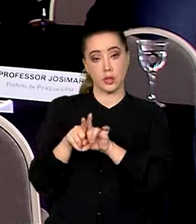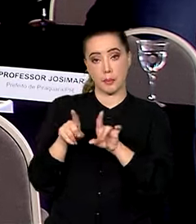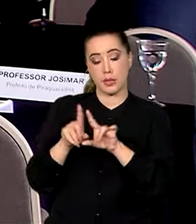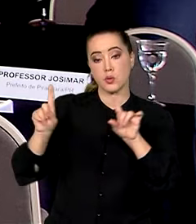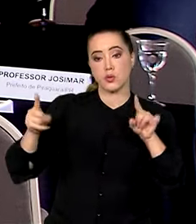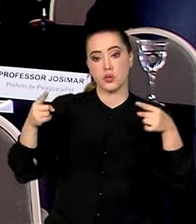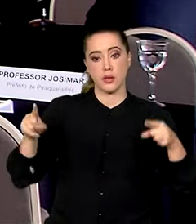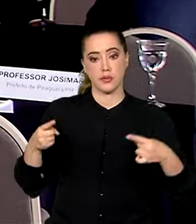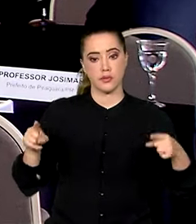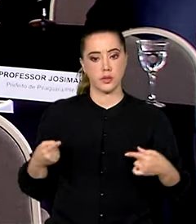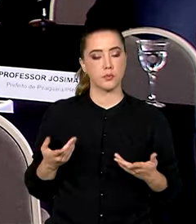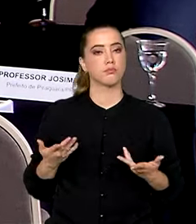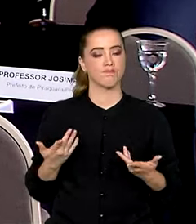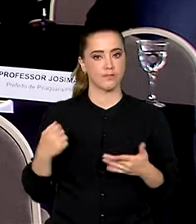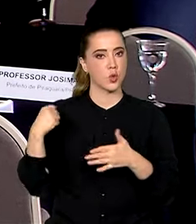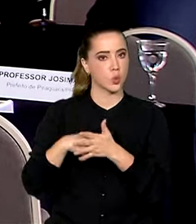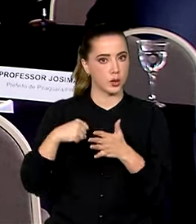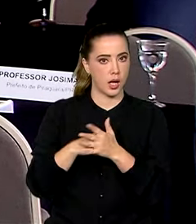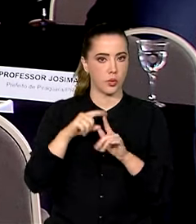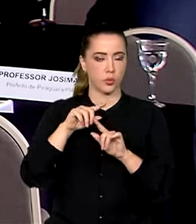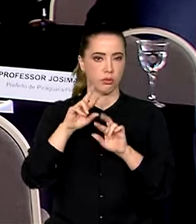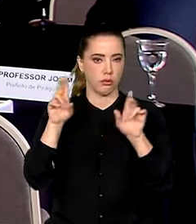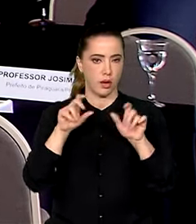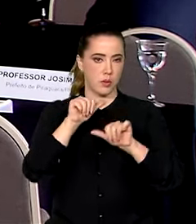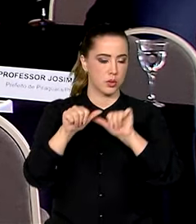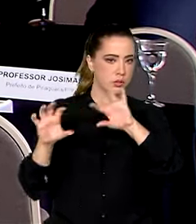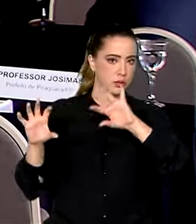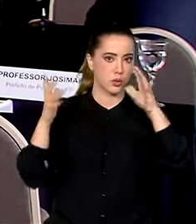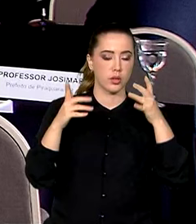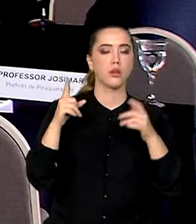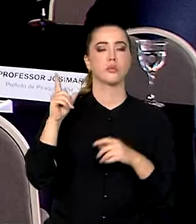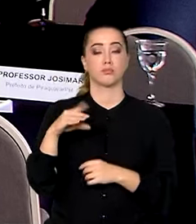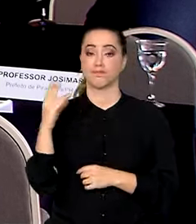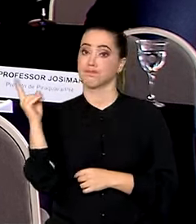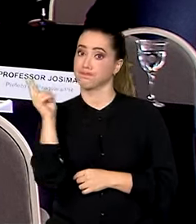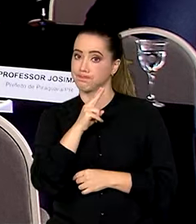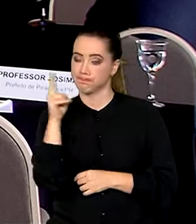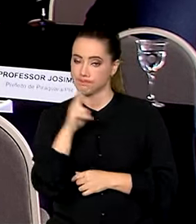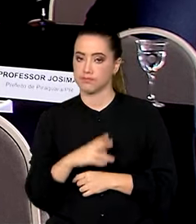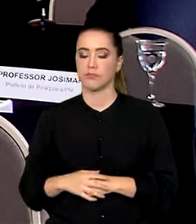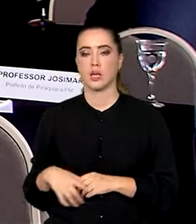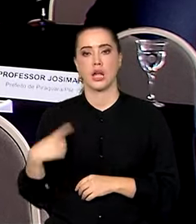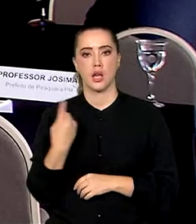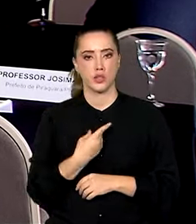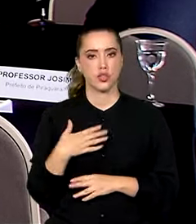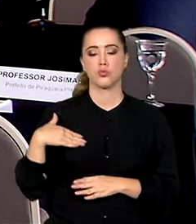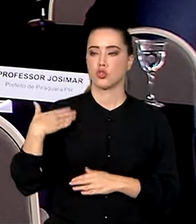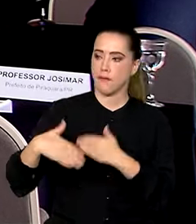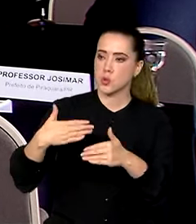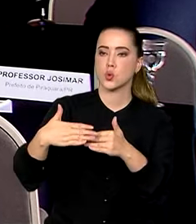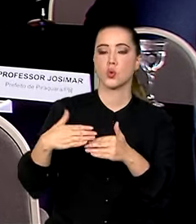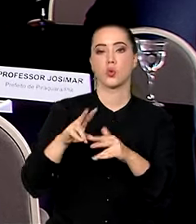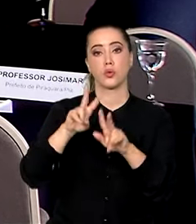os desafios. Lidar com os extremos do clima é um deles e dos mais urgentes. E saímos na frente quando o